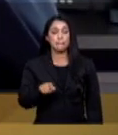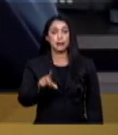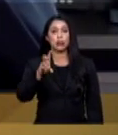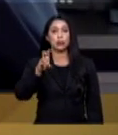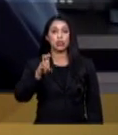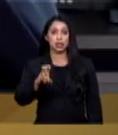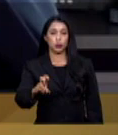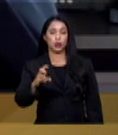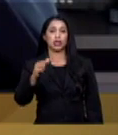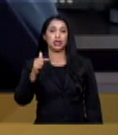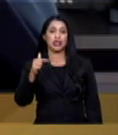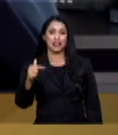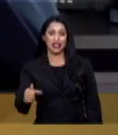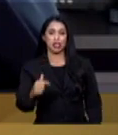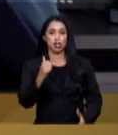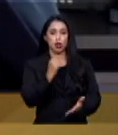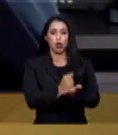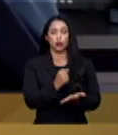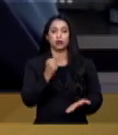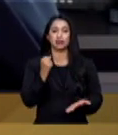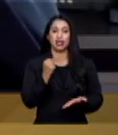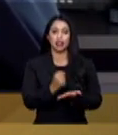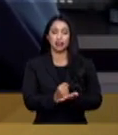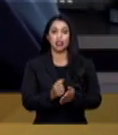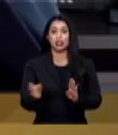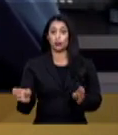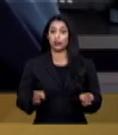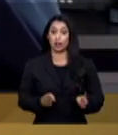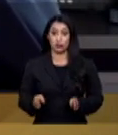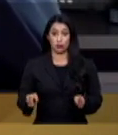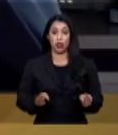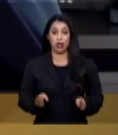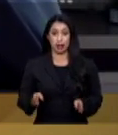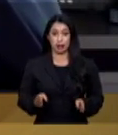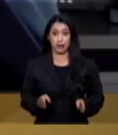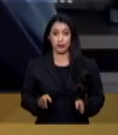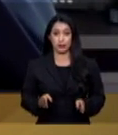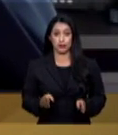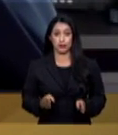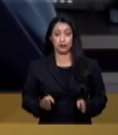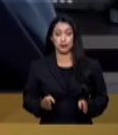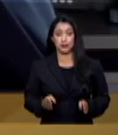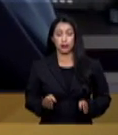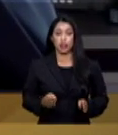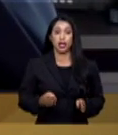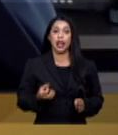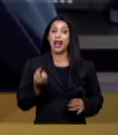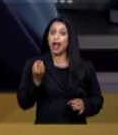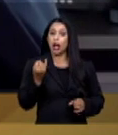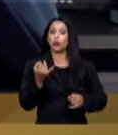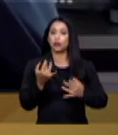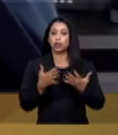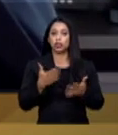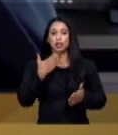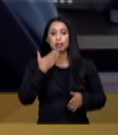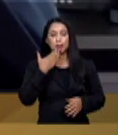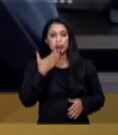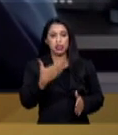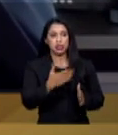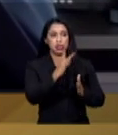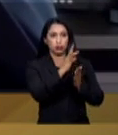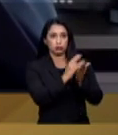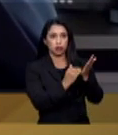2.057 contratações de natureza temporária. Esse é o número que consta da petição inicial